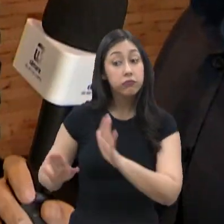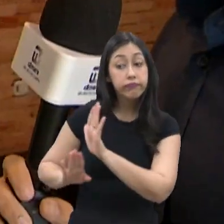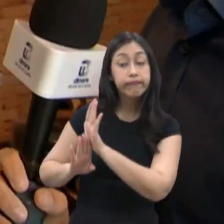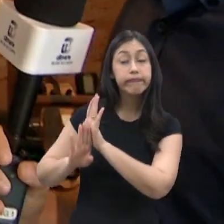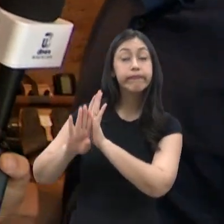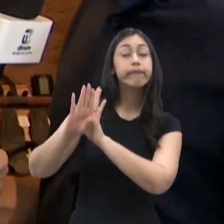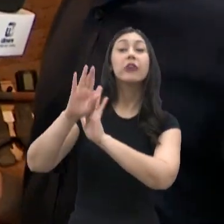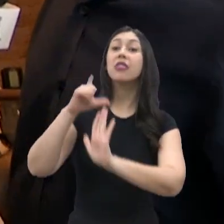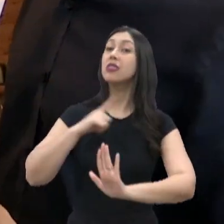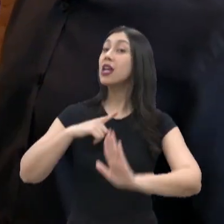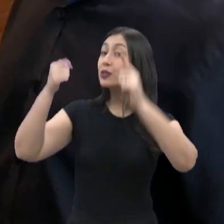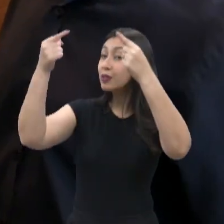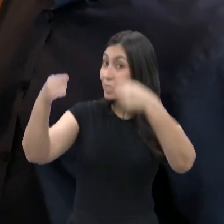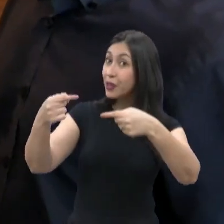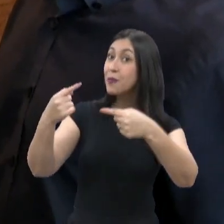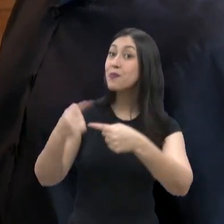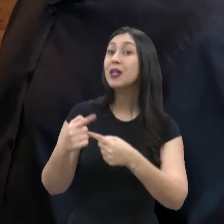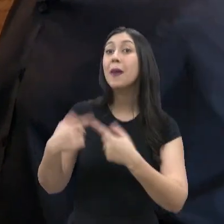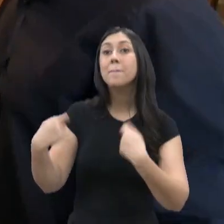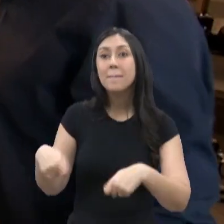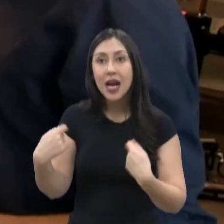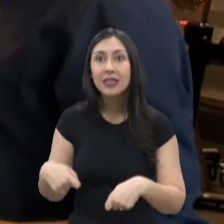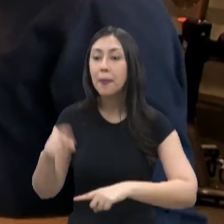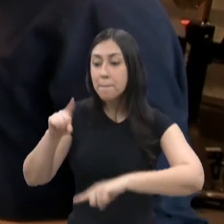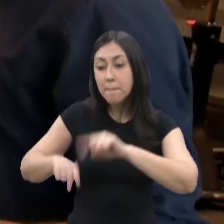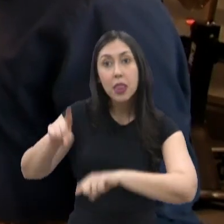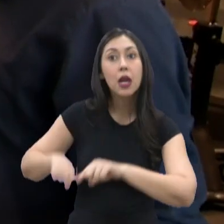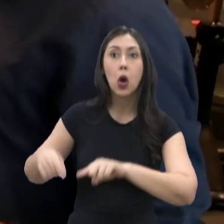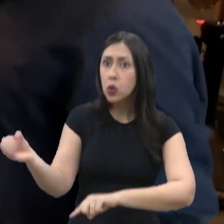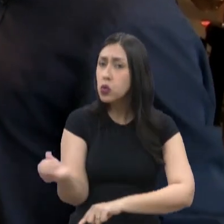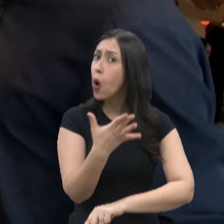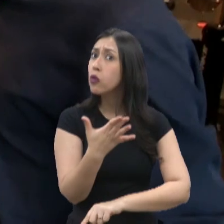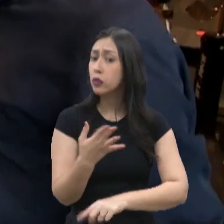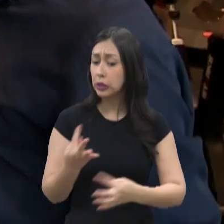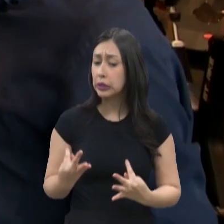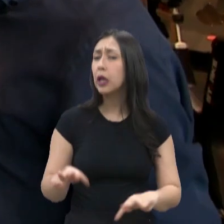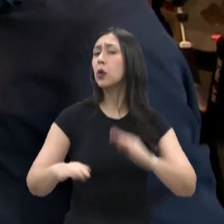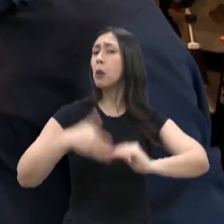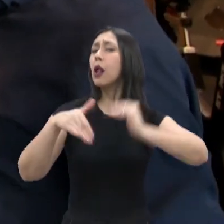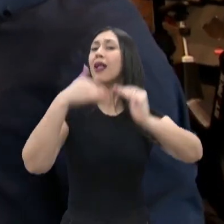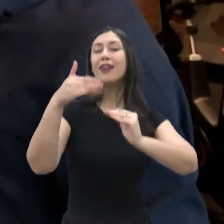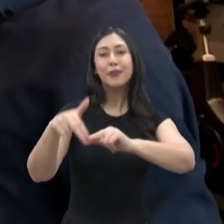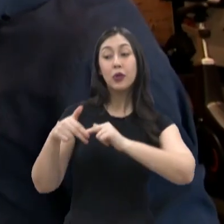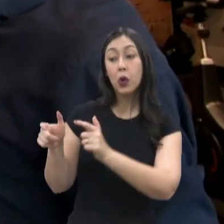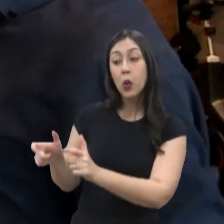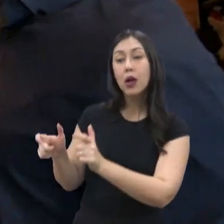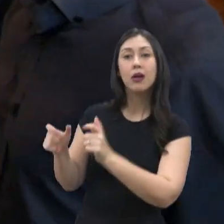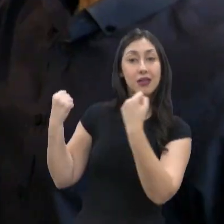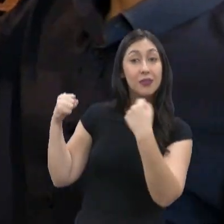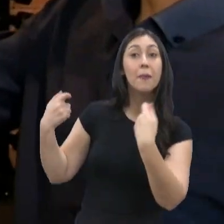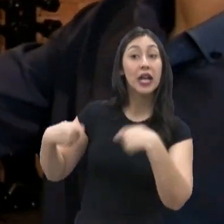surge um desafio, né, Renato? Os equipamentos, tecnologia evolui, as academias também precisam se modernizar. É assim que